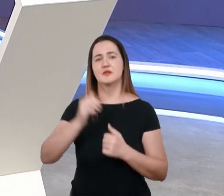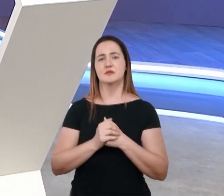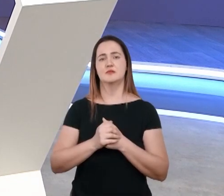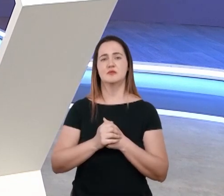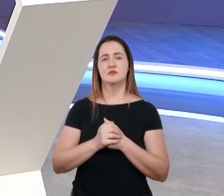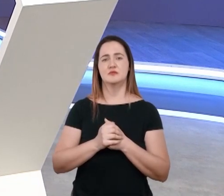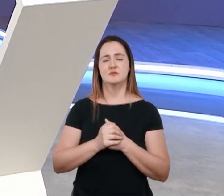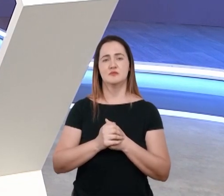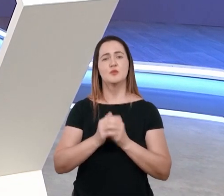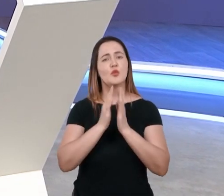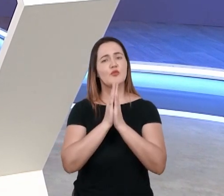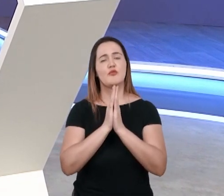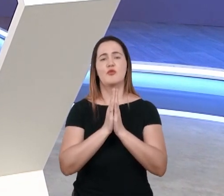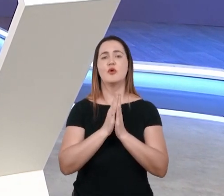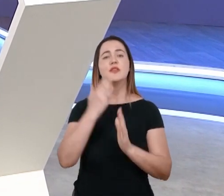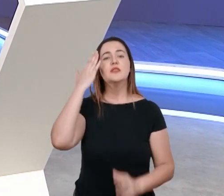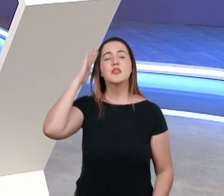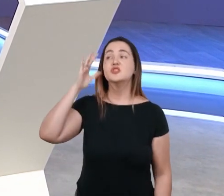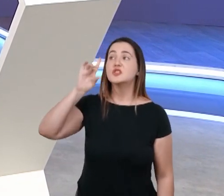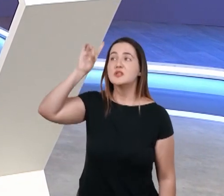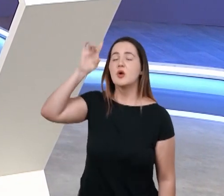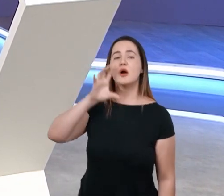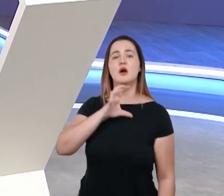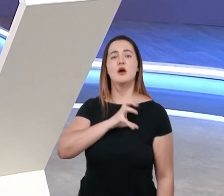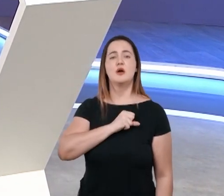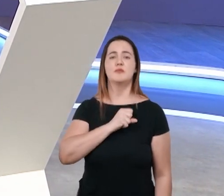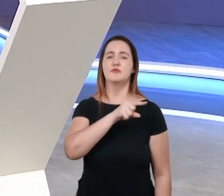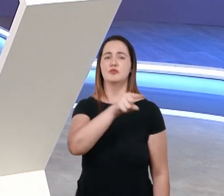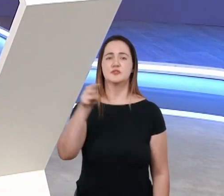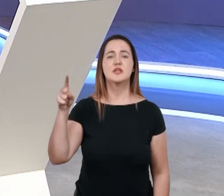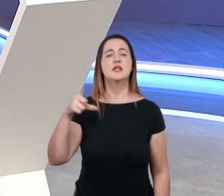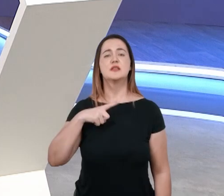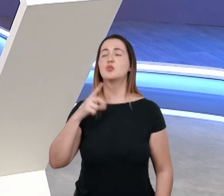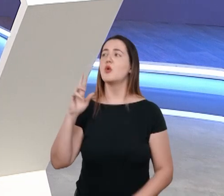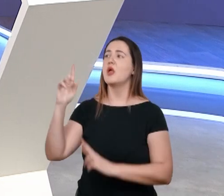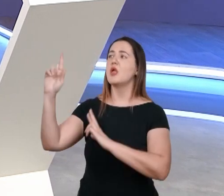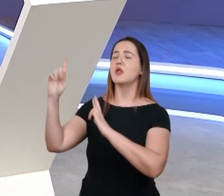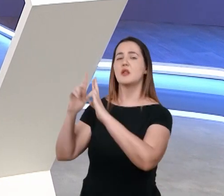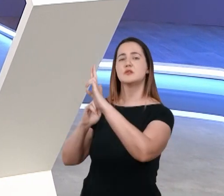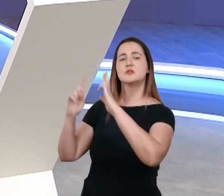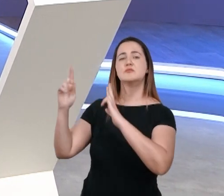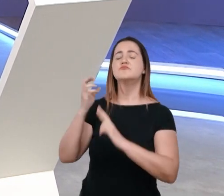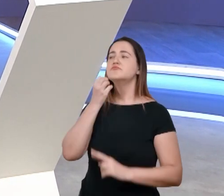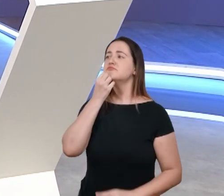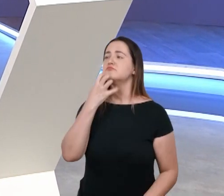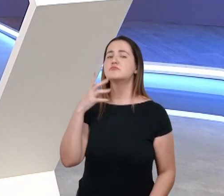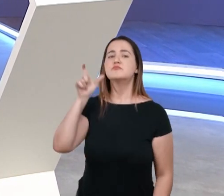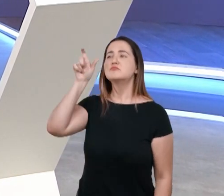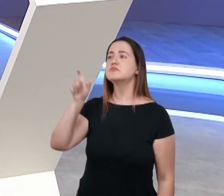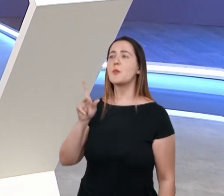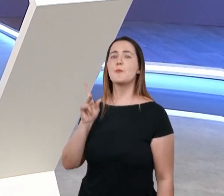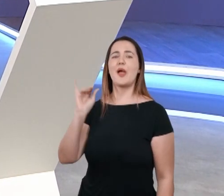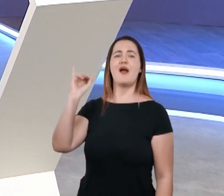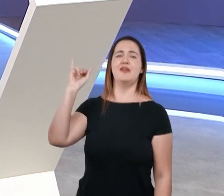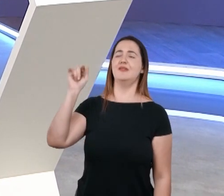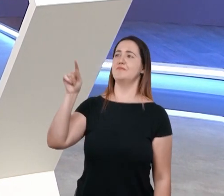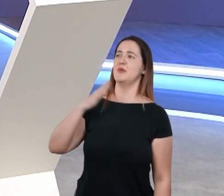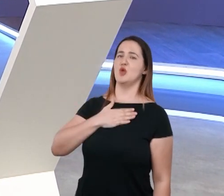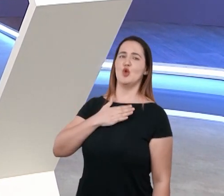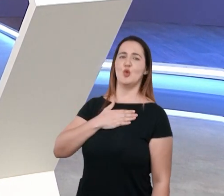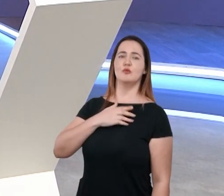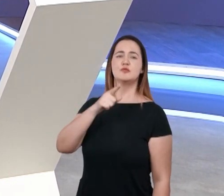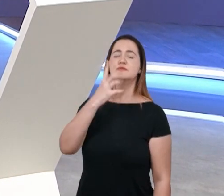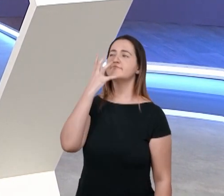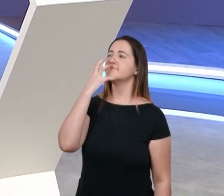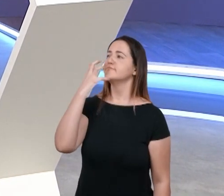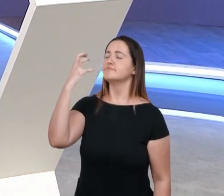a consequência é frustração e decepção. E eu não quero isso para você, nenhum dos dois. Eu quero que você tenha um relacionamento saudável com Deus, que